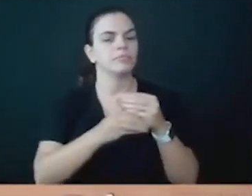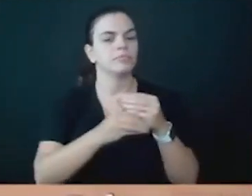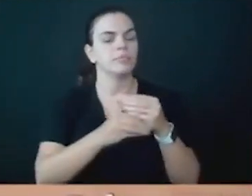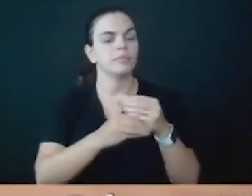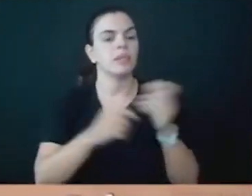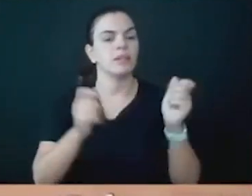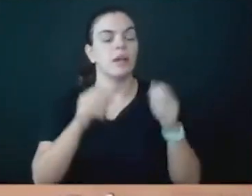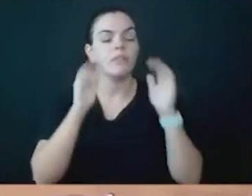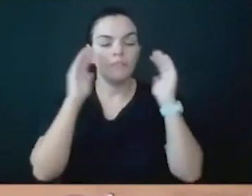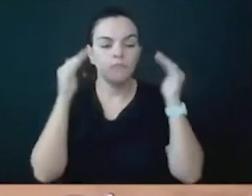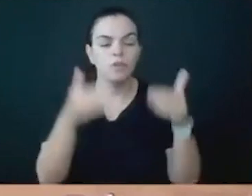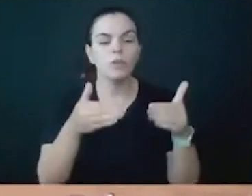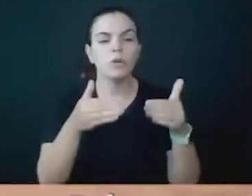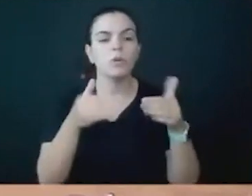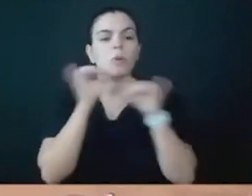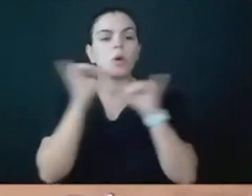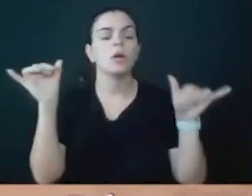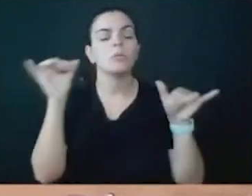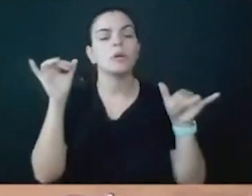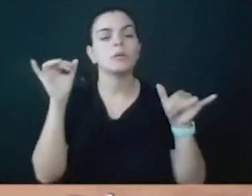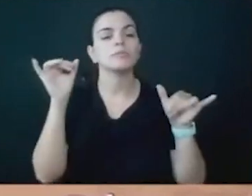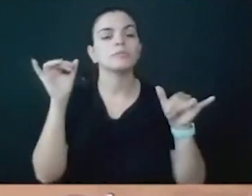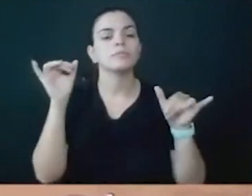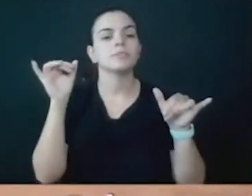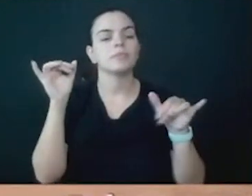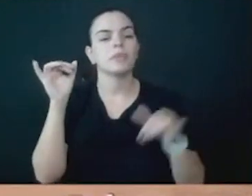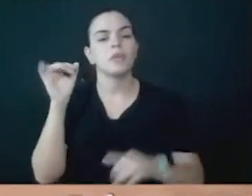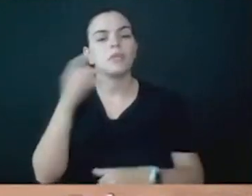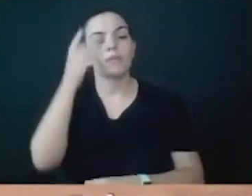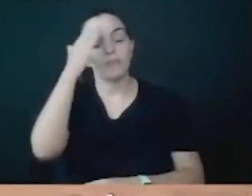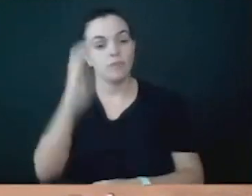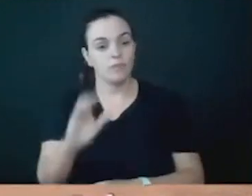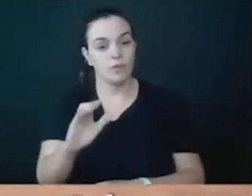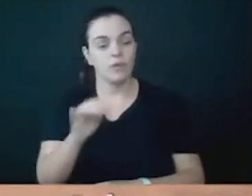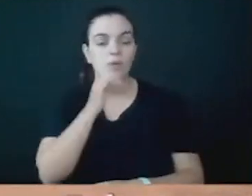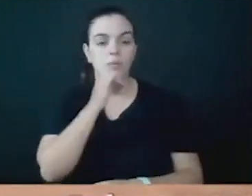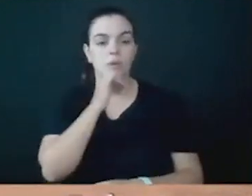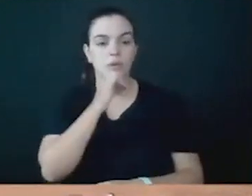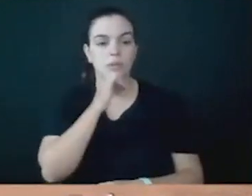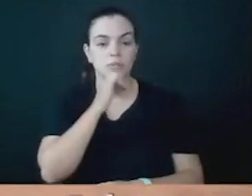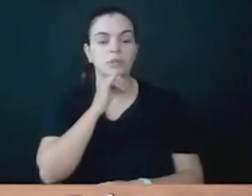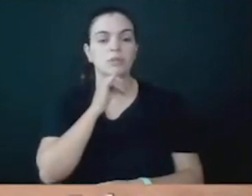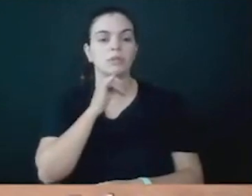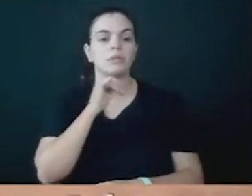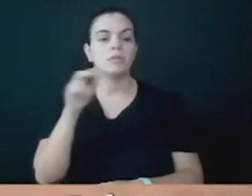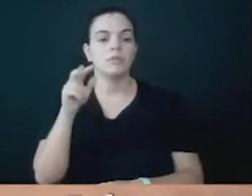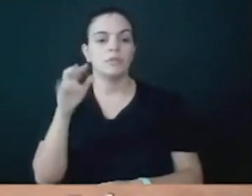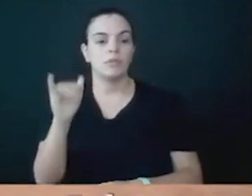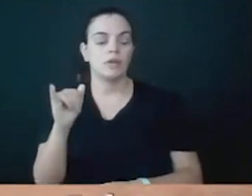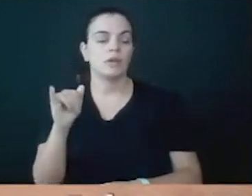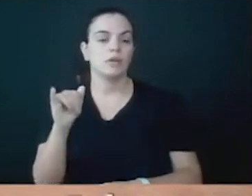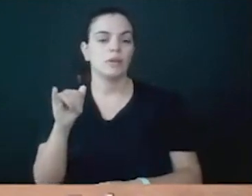de que forma que a gente podia trazer ele para o PPA. Então, por exemplo, como nós temos... vira uma ação, a sugestão, né,